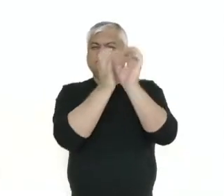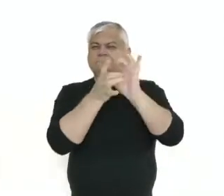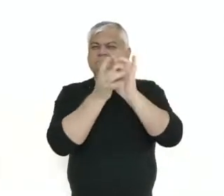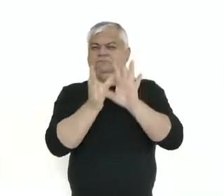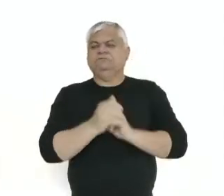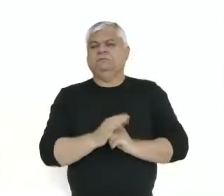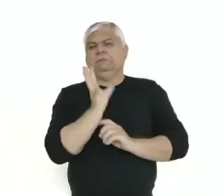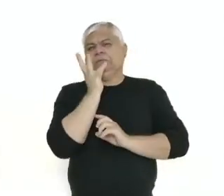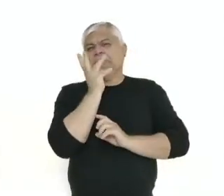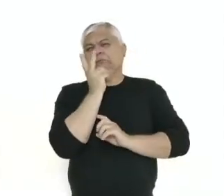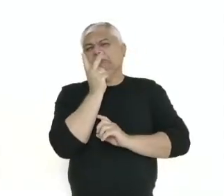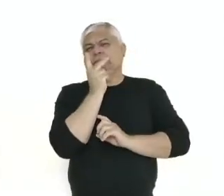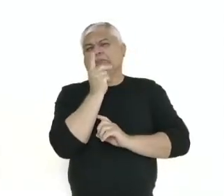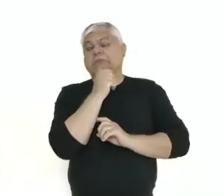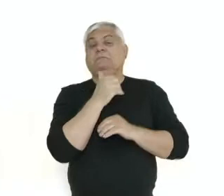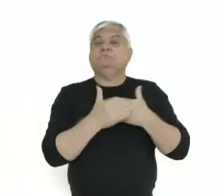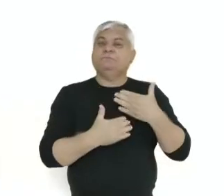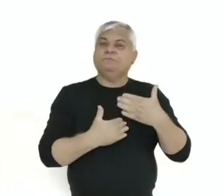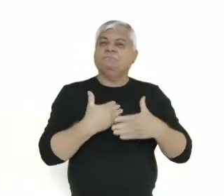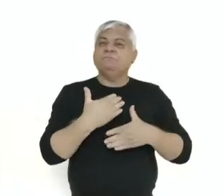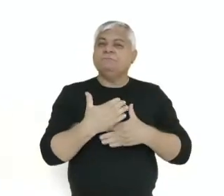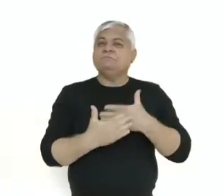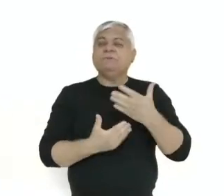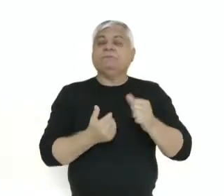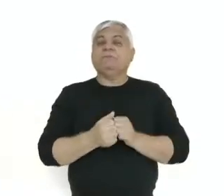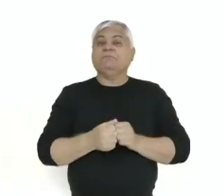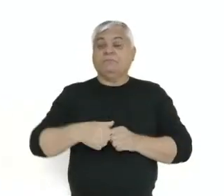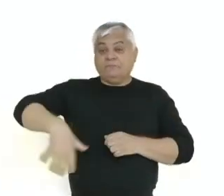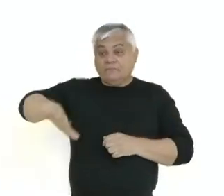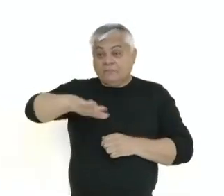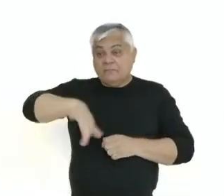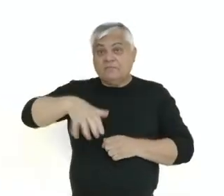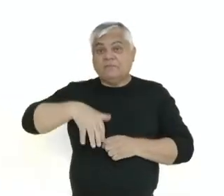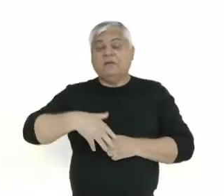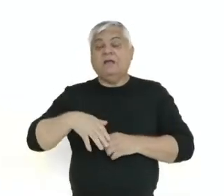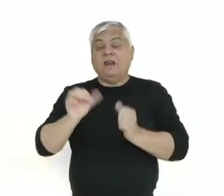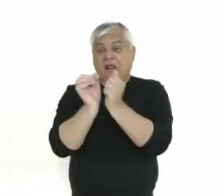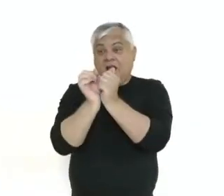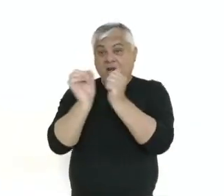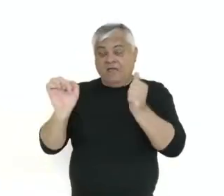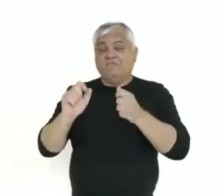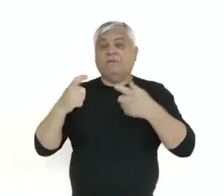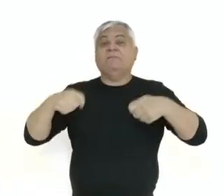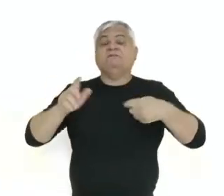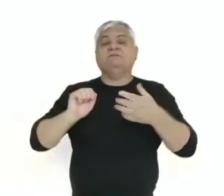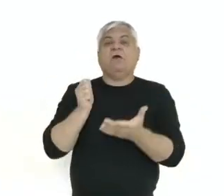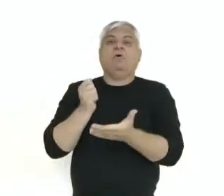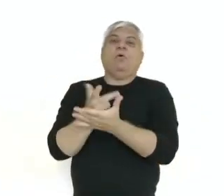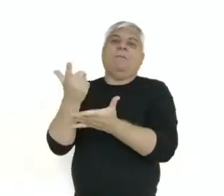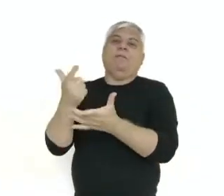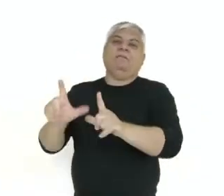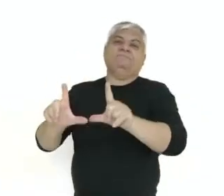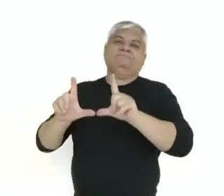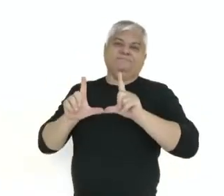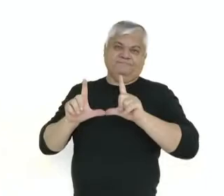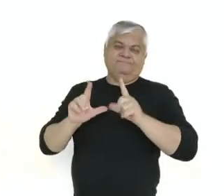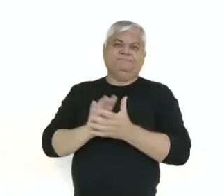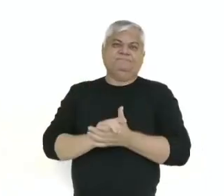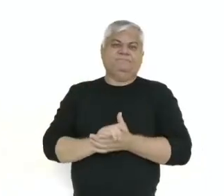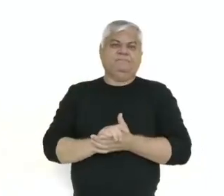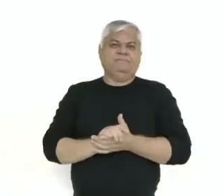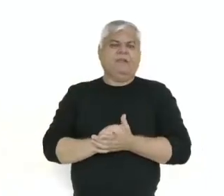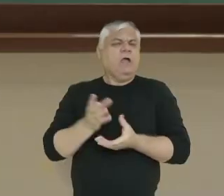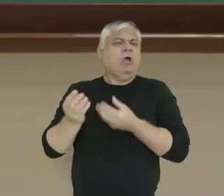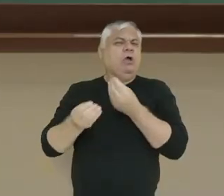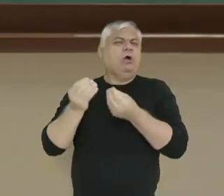Uma das maneiras de alcançar a liberdade era através da compra da carta de alforria. Em que consistia